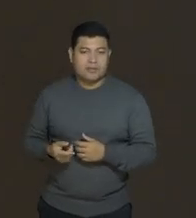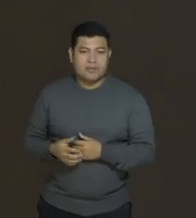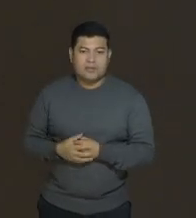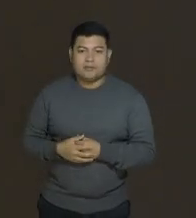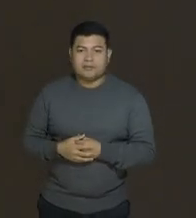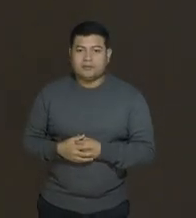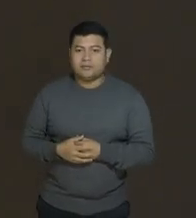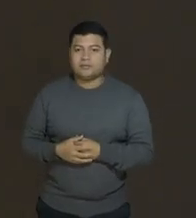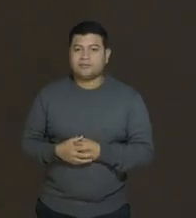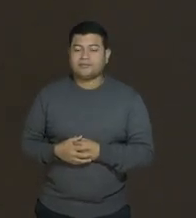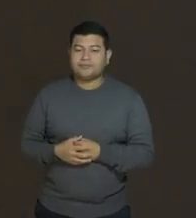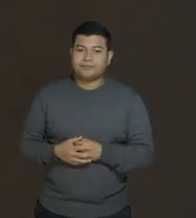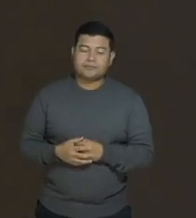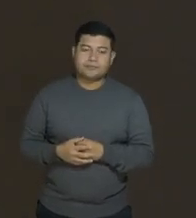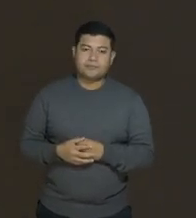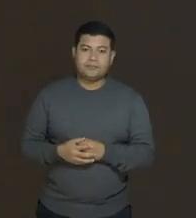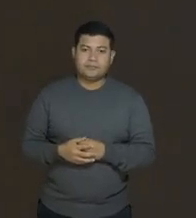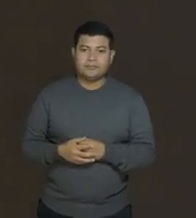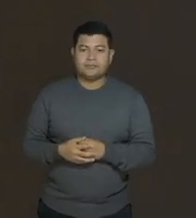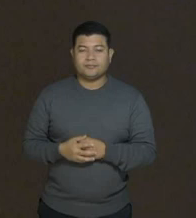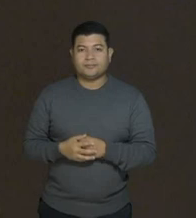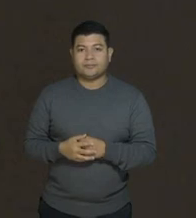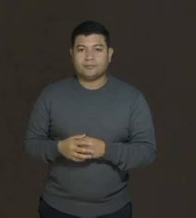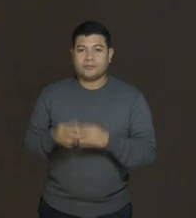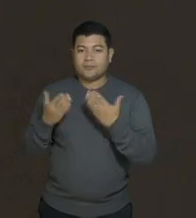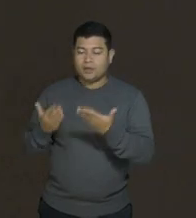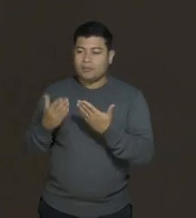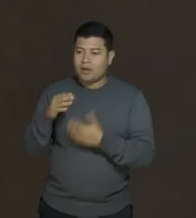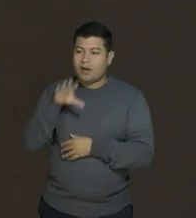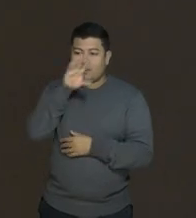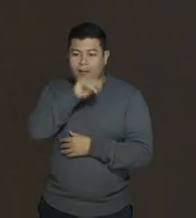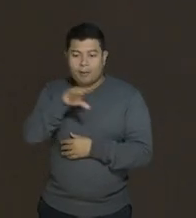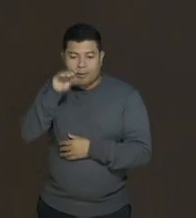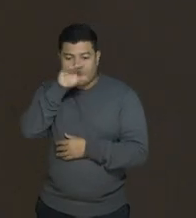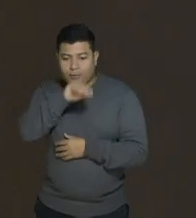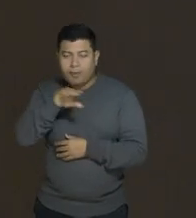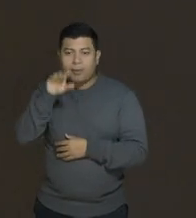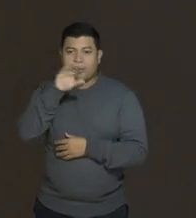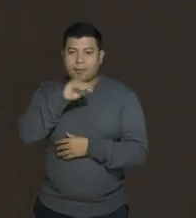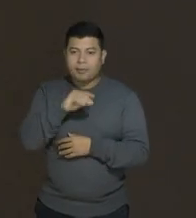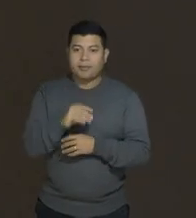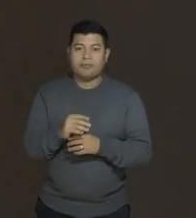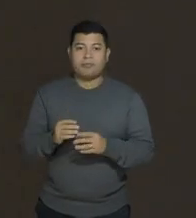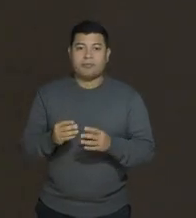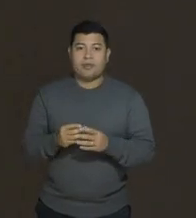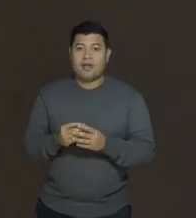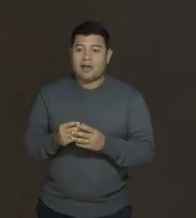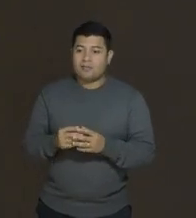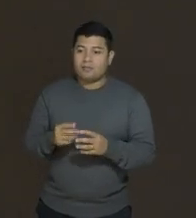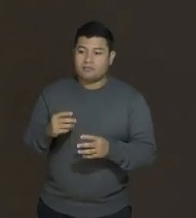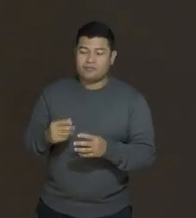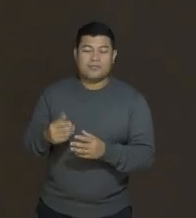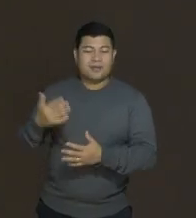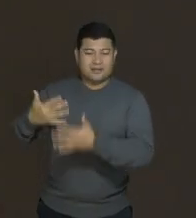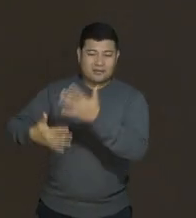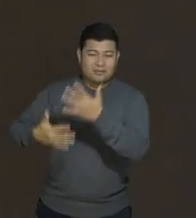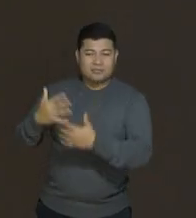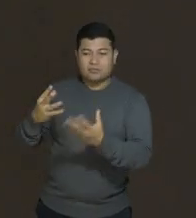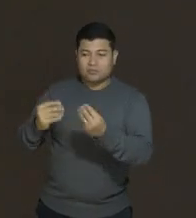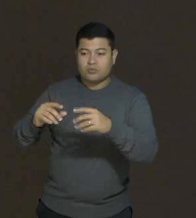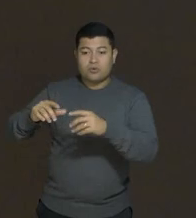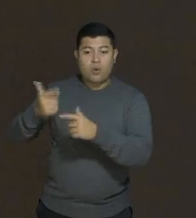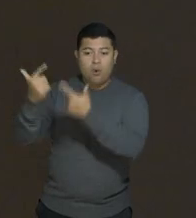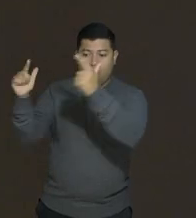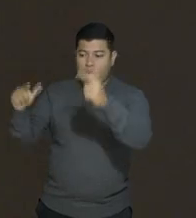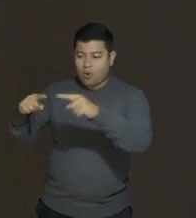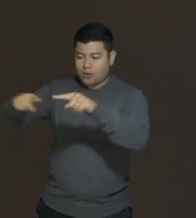E comumente falam em demasia, eles falam muito. É uma das coisas que atrapalha a sala de aula, porque eles falam muito na sala de aula.